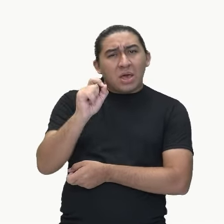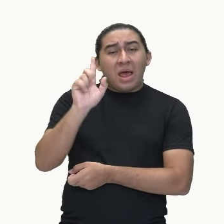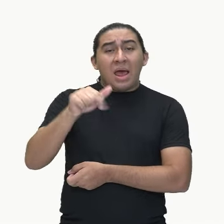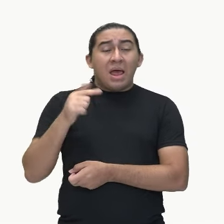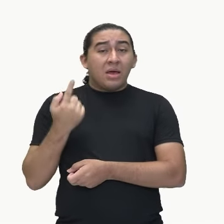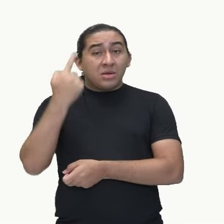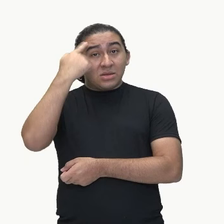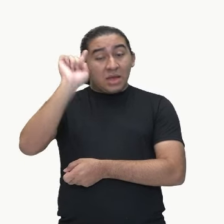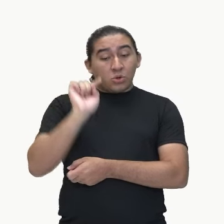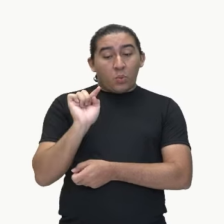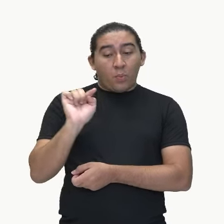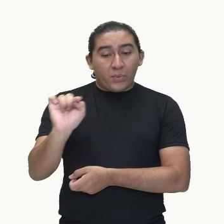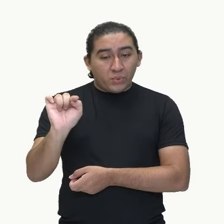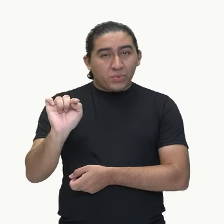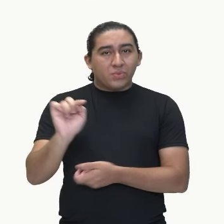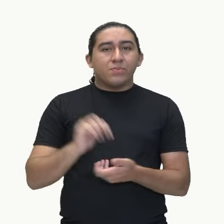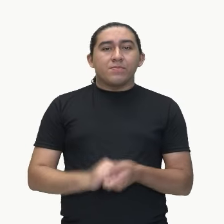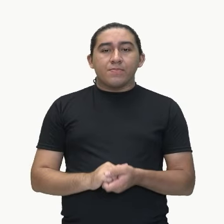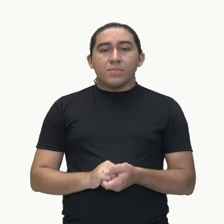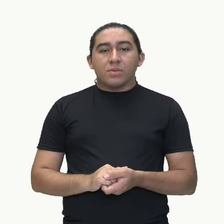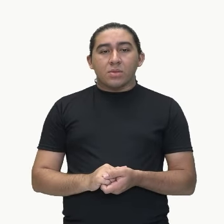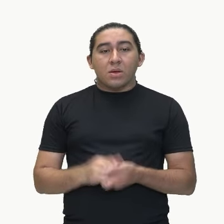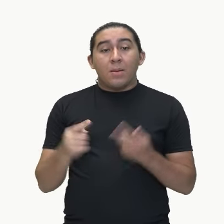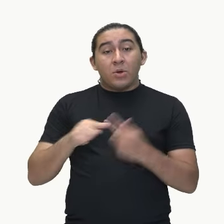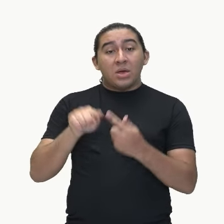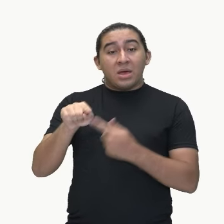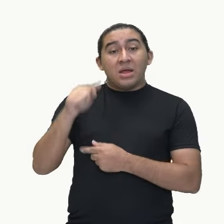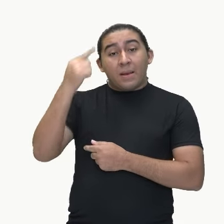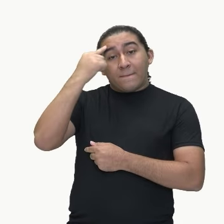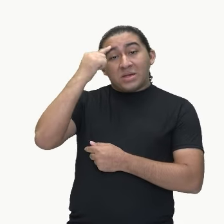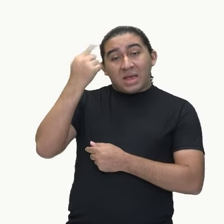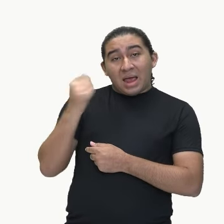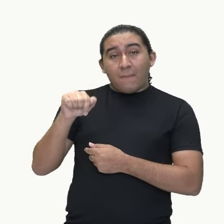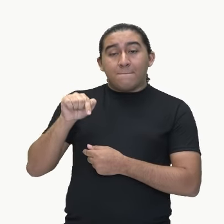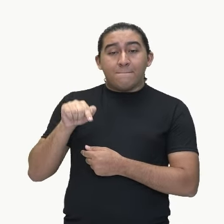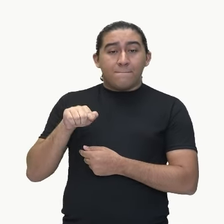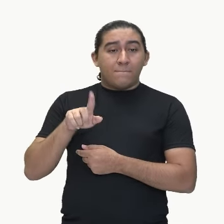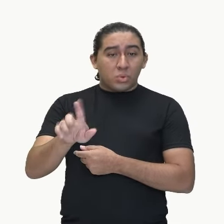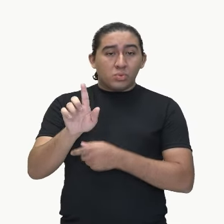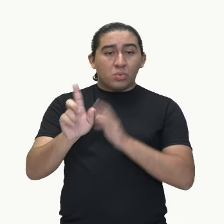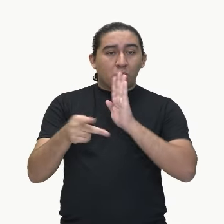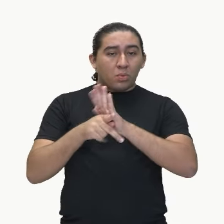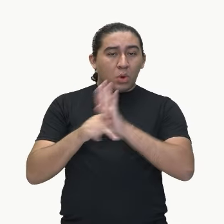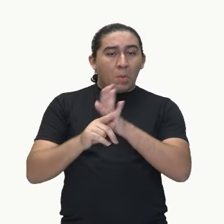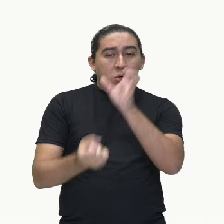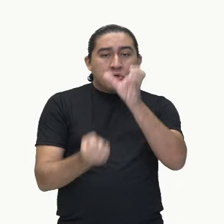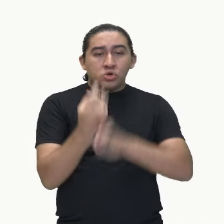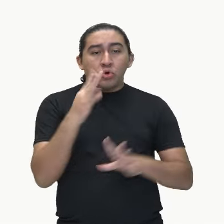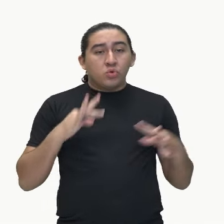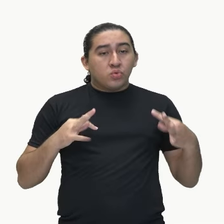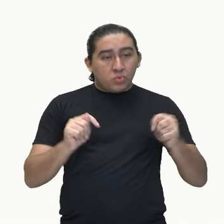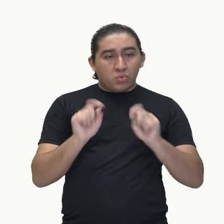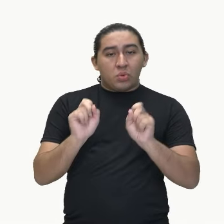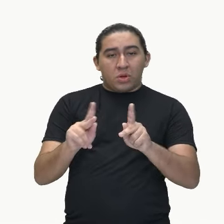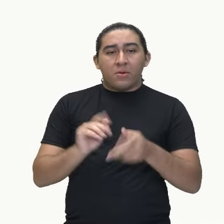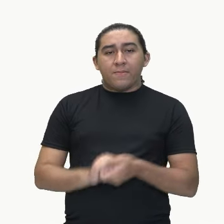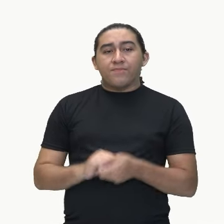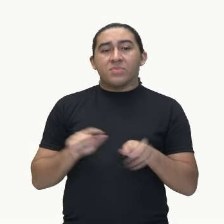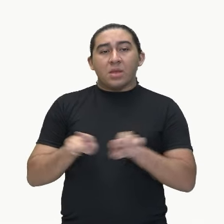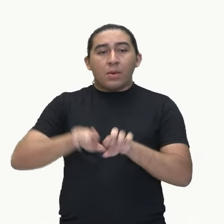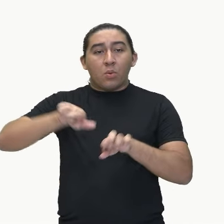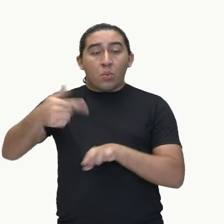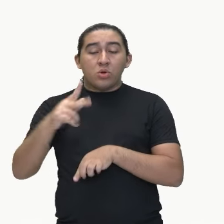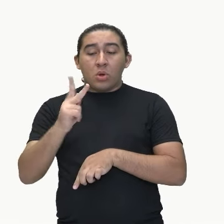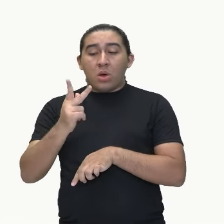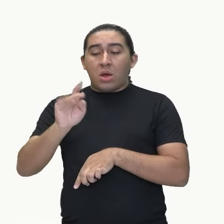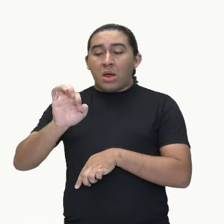ponto, né? Para Pitágoras era o ponto, a origem de tudo, tá bom? Heráclito falava